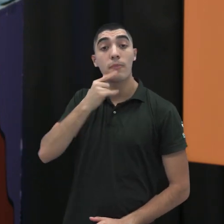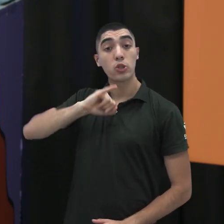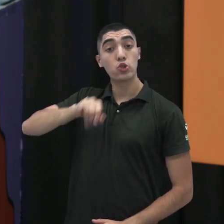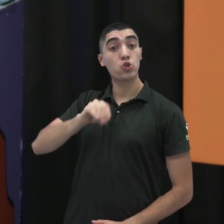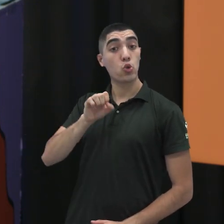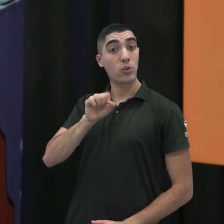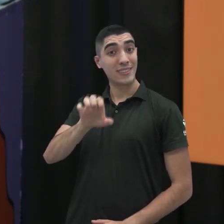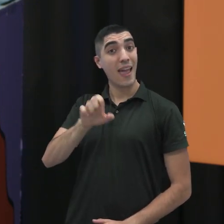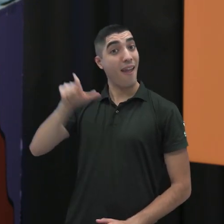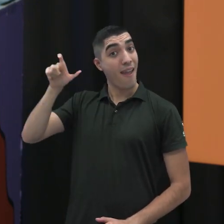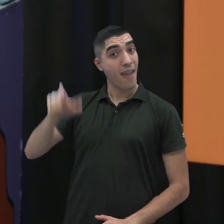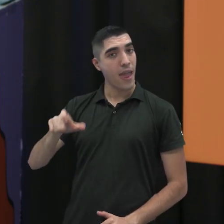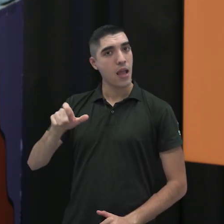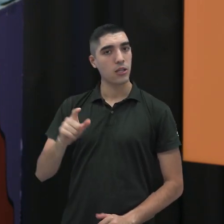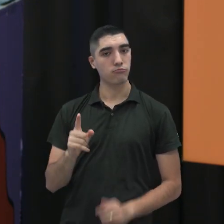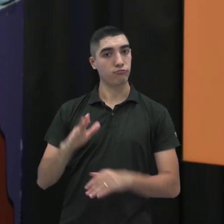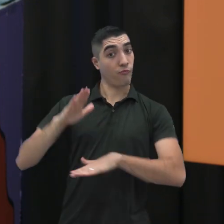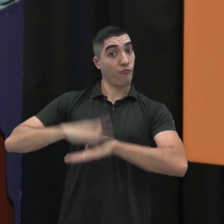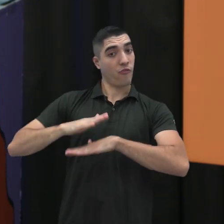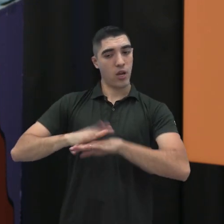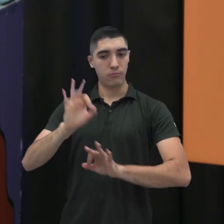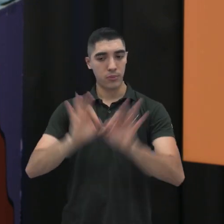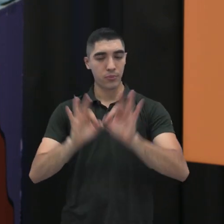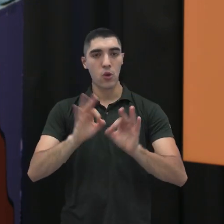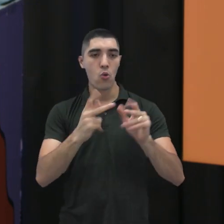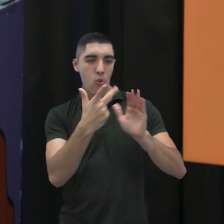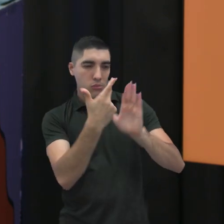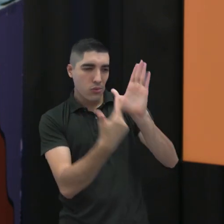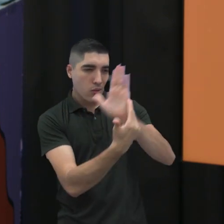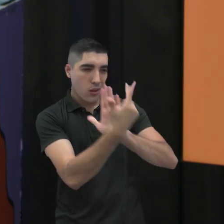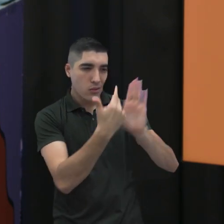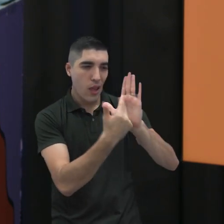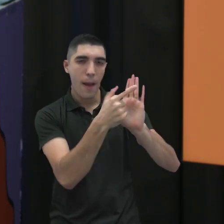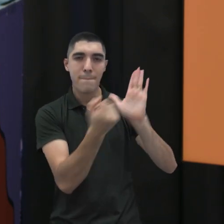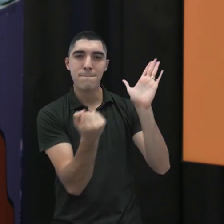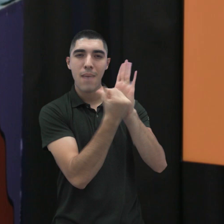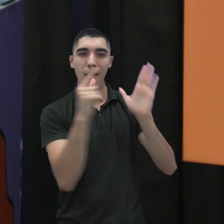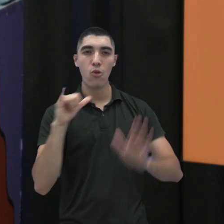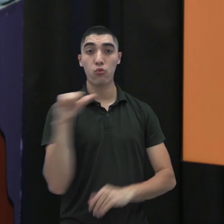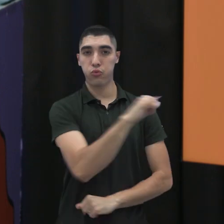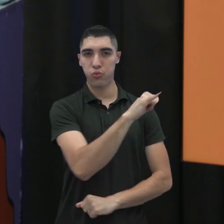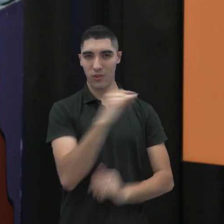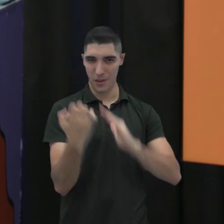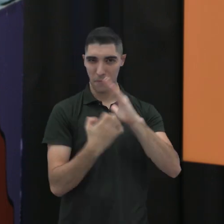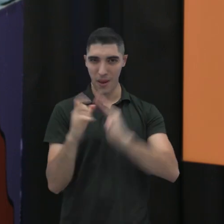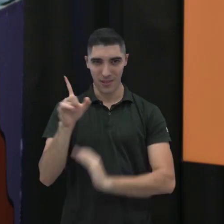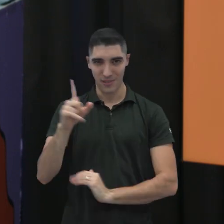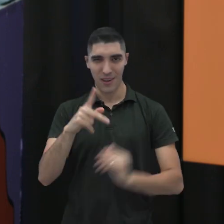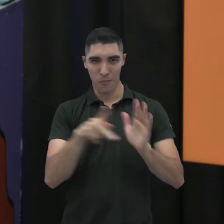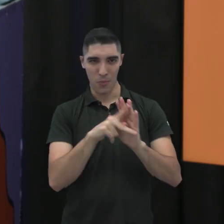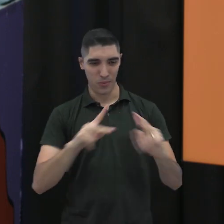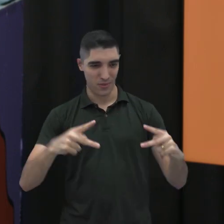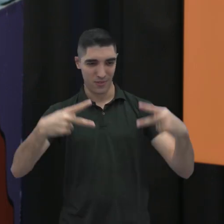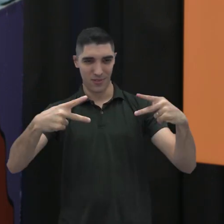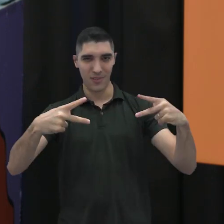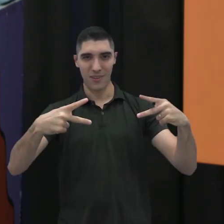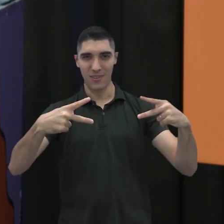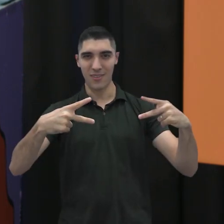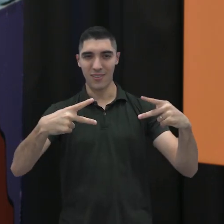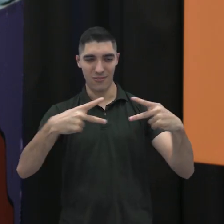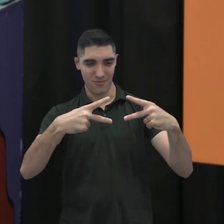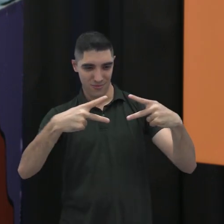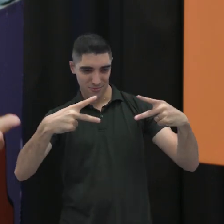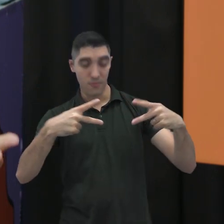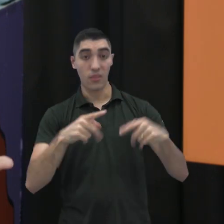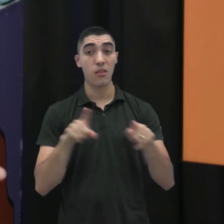o designer por trás do logo da Embraer. Sim. Então ele desenhou também alguns carros, fez o design de alguns